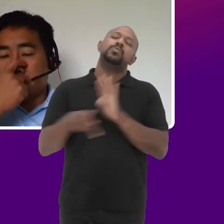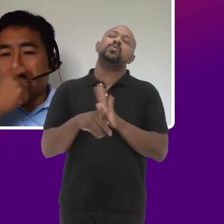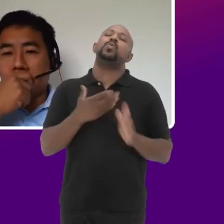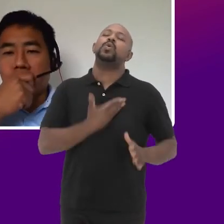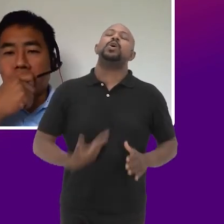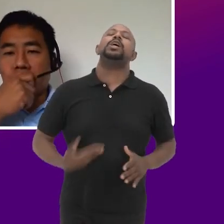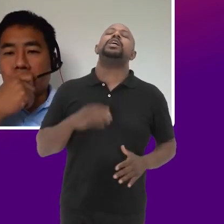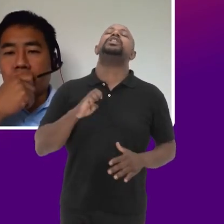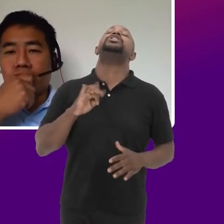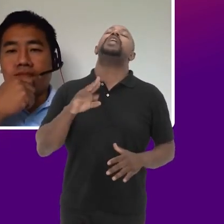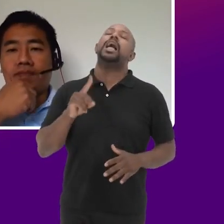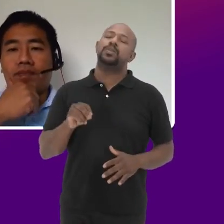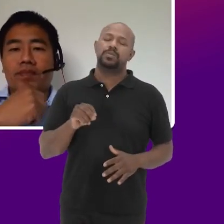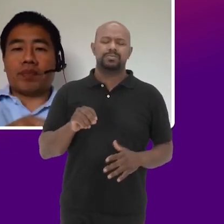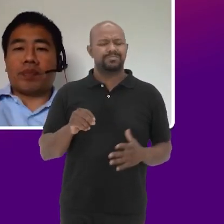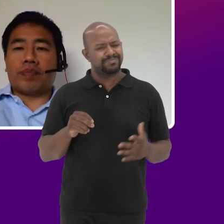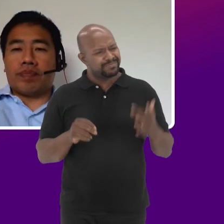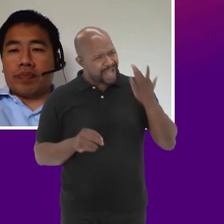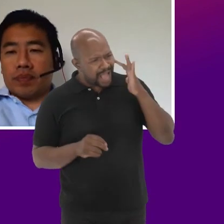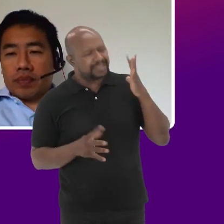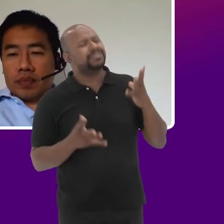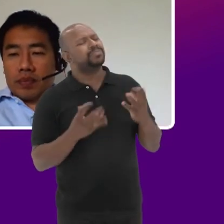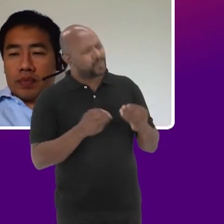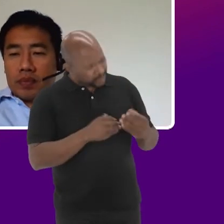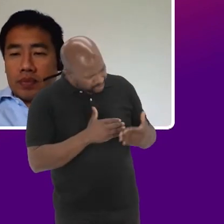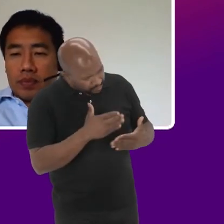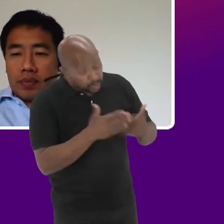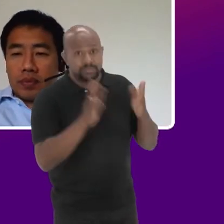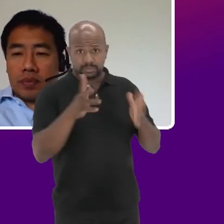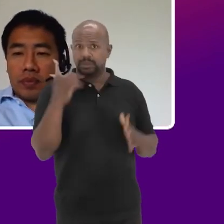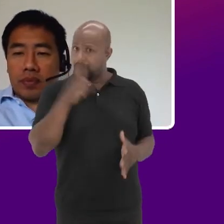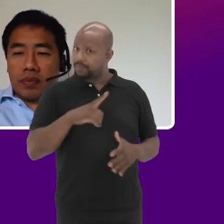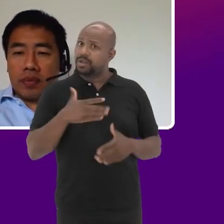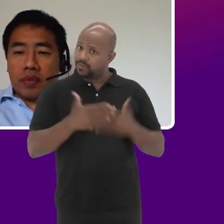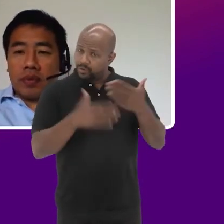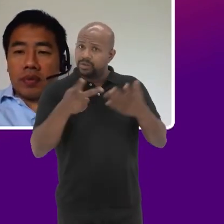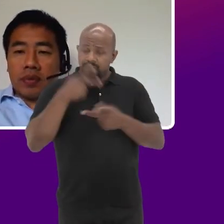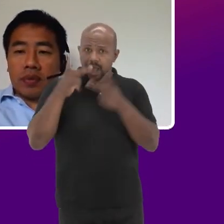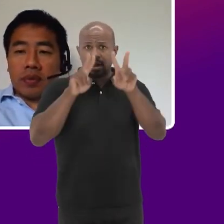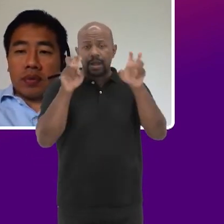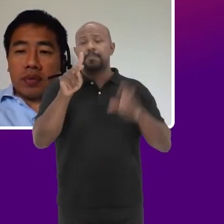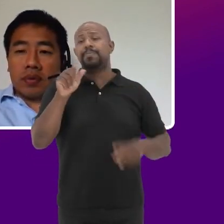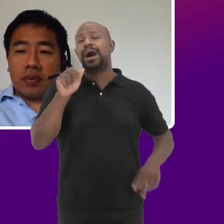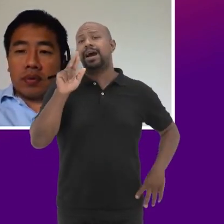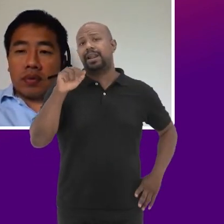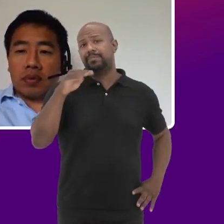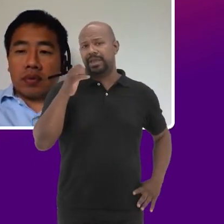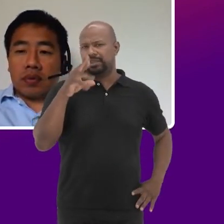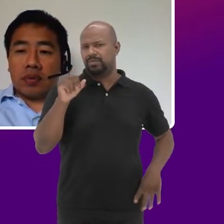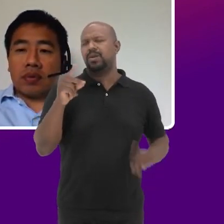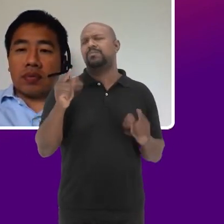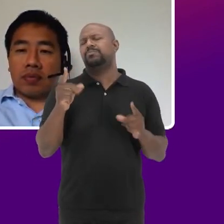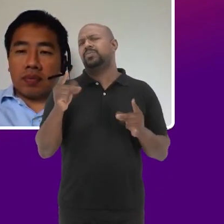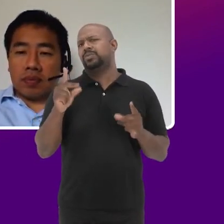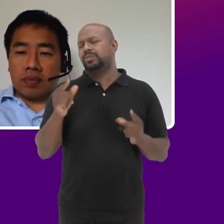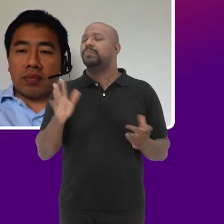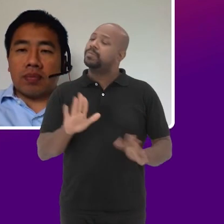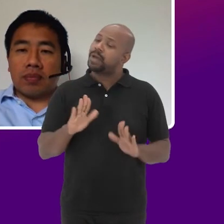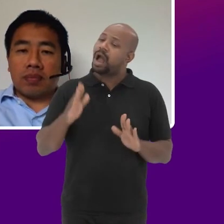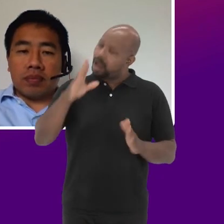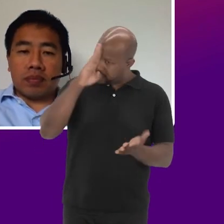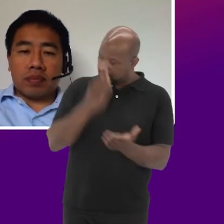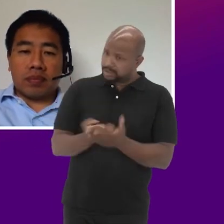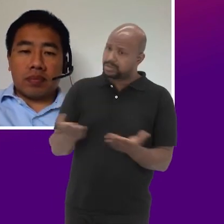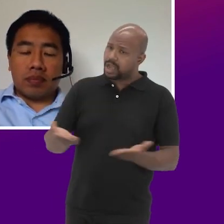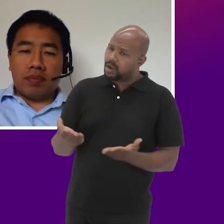estatal. Então, eu acho que tem muito a evoluir, estamos evoluindo, fala-se de paramétrico há bastante tempo, acredito